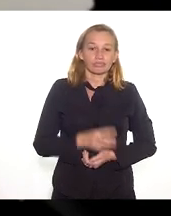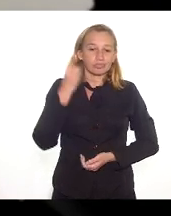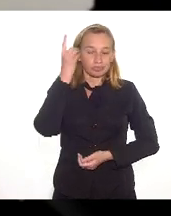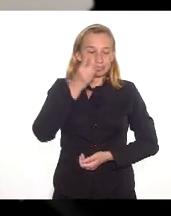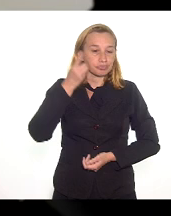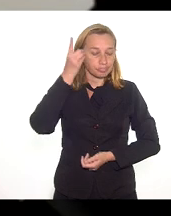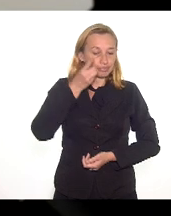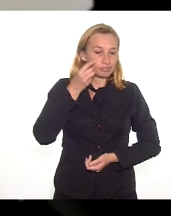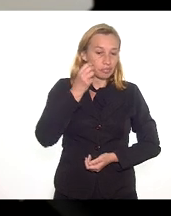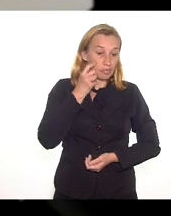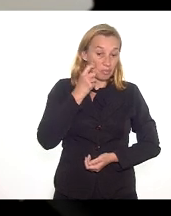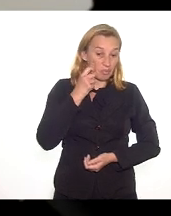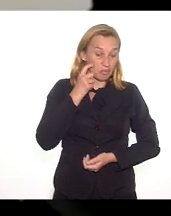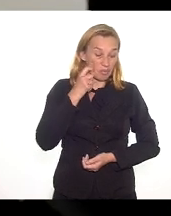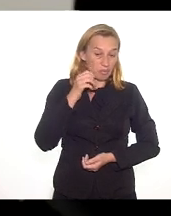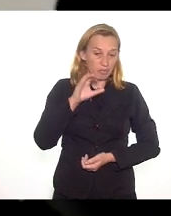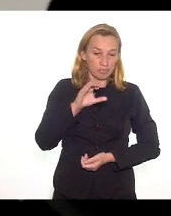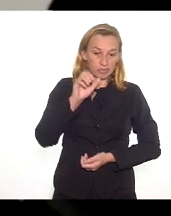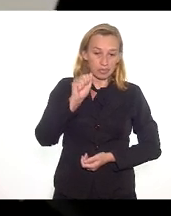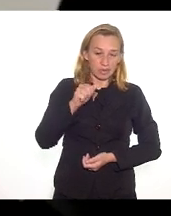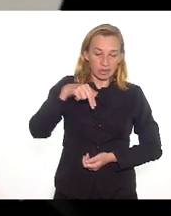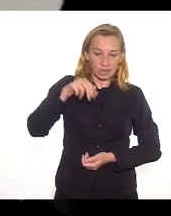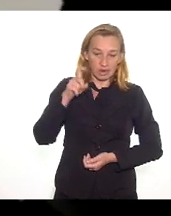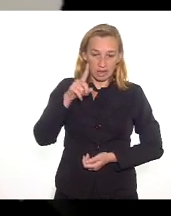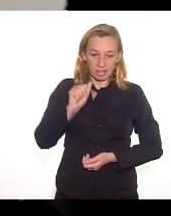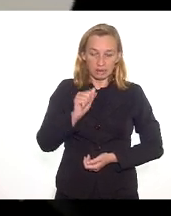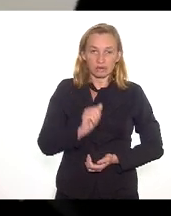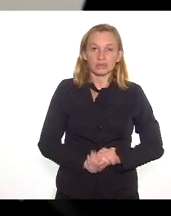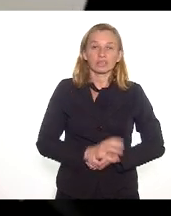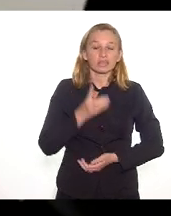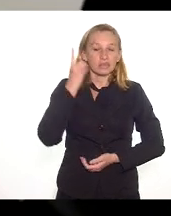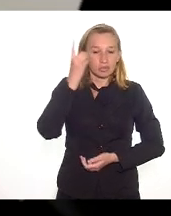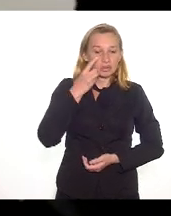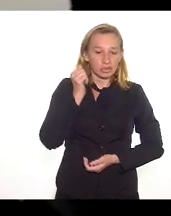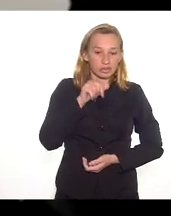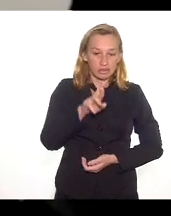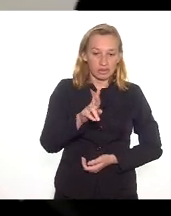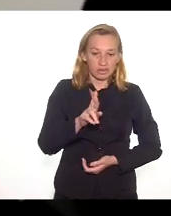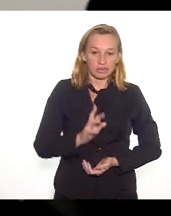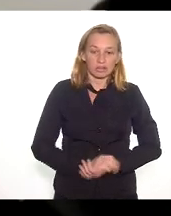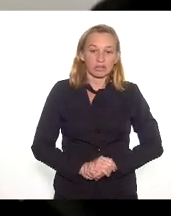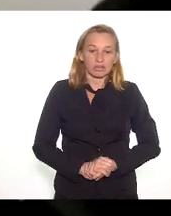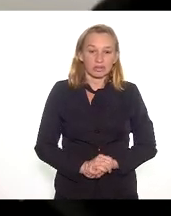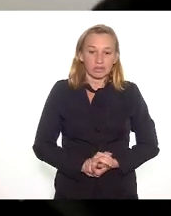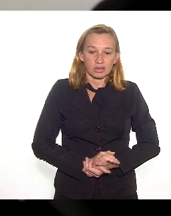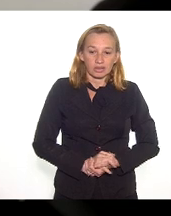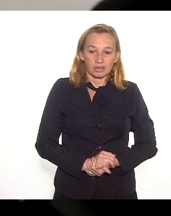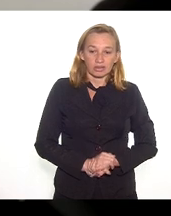Deputado Márcio Canella. Deputado Márcio Canella. Deputado Rosenberg Reis.